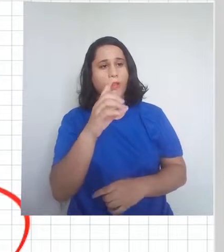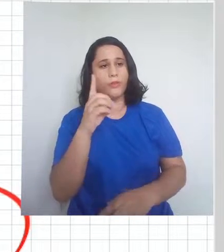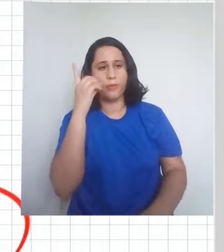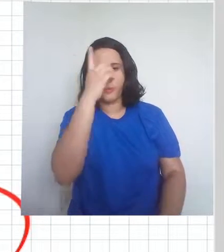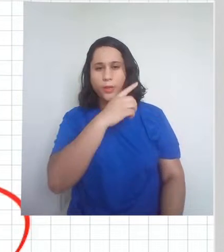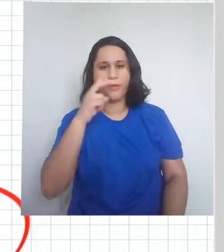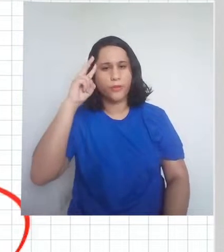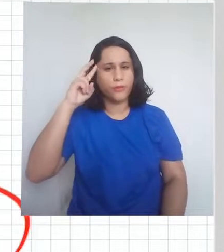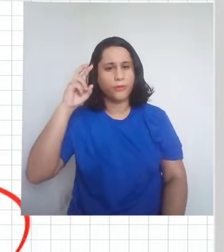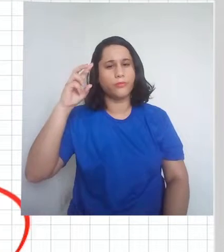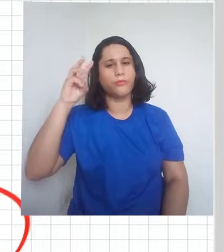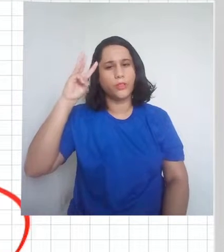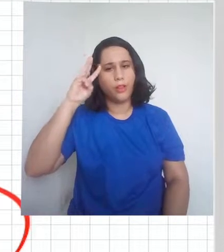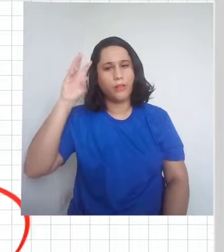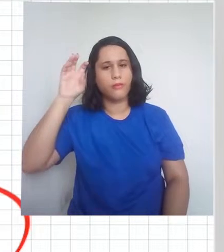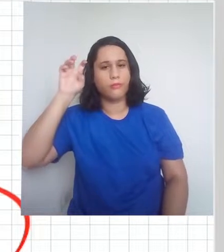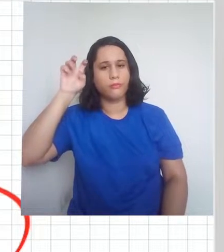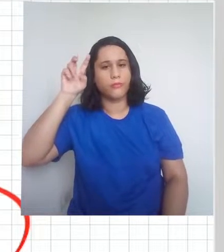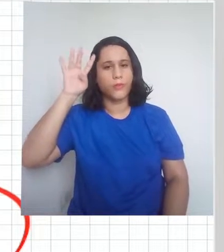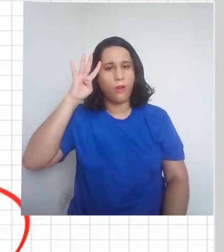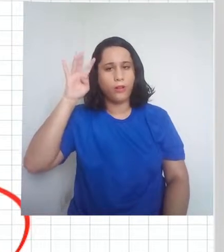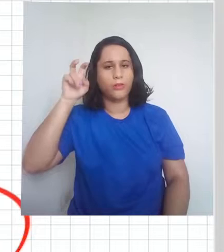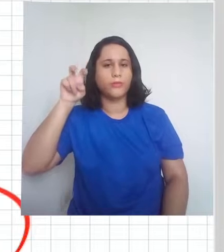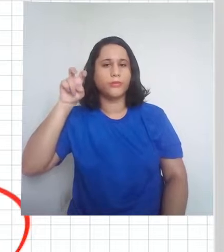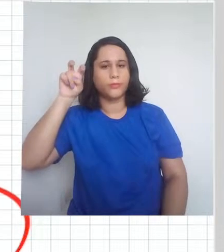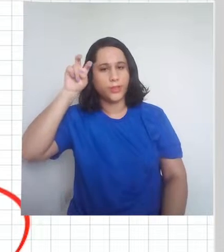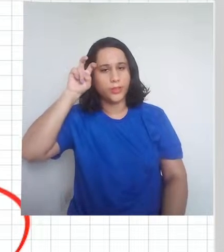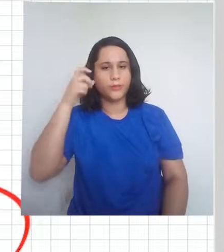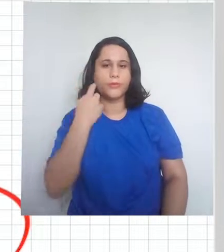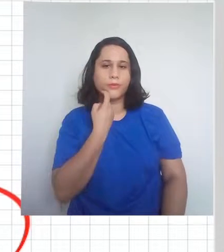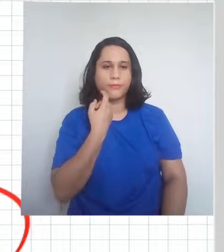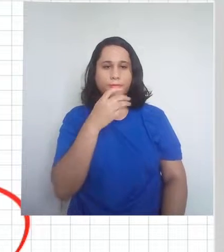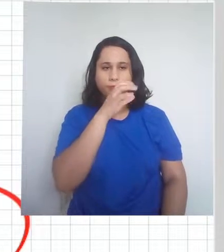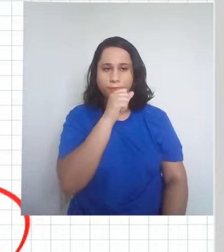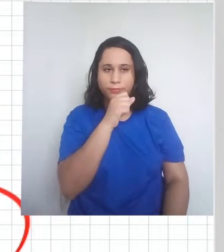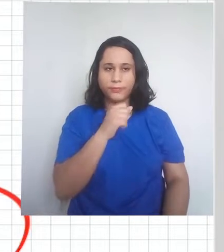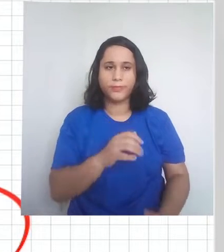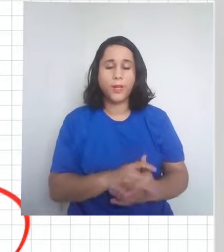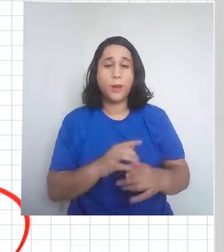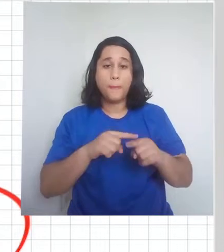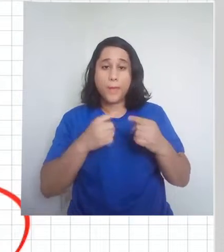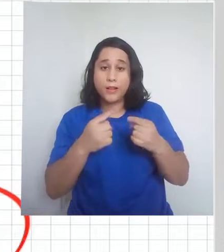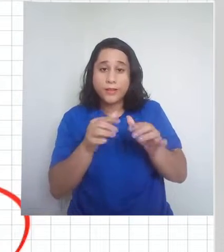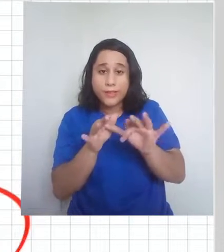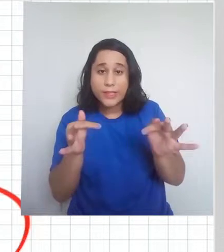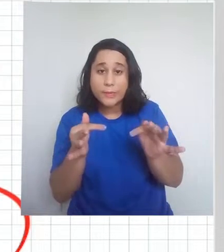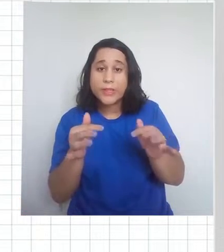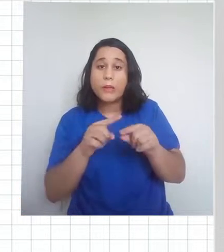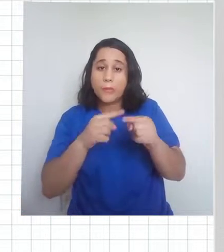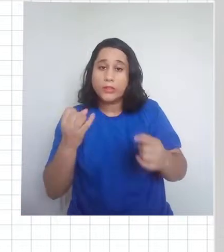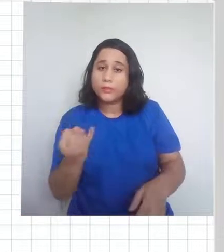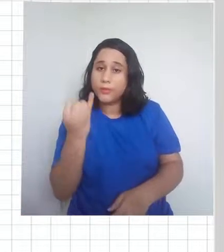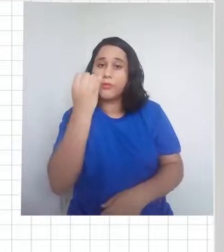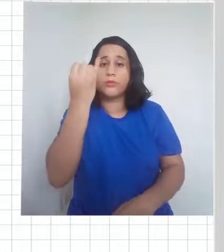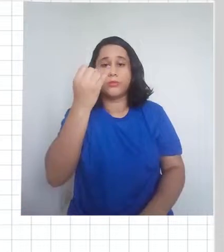quarta, quinta, sexta e sábado. Logo, isso aqui é muito simples, tá bom, pessoal? Mas é importante,